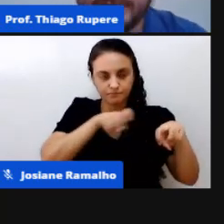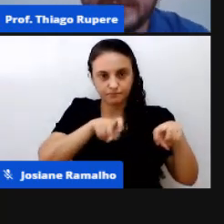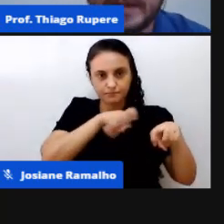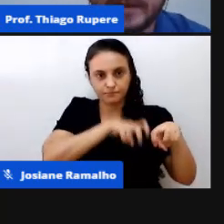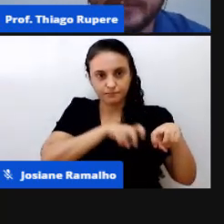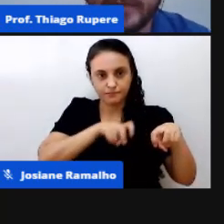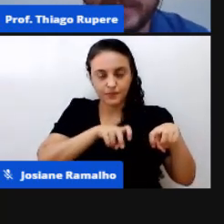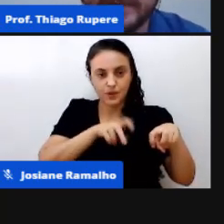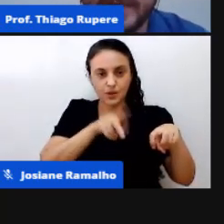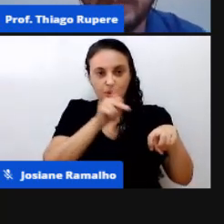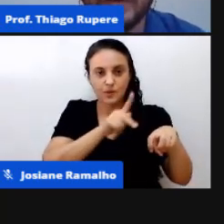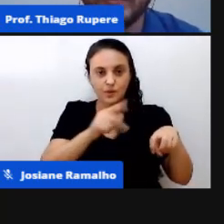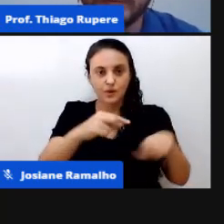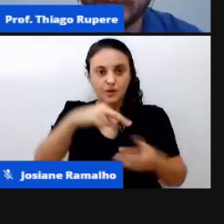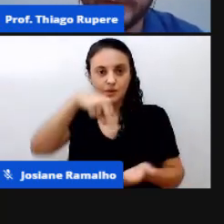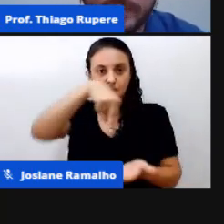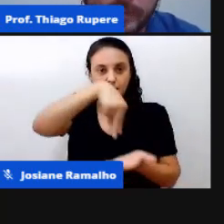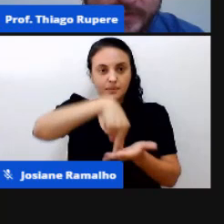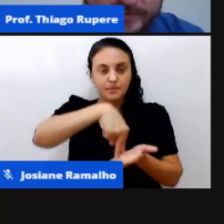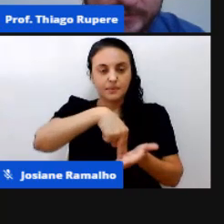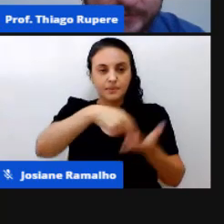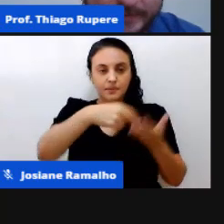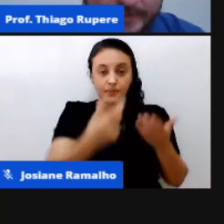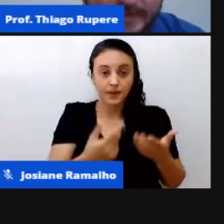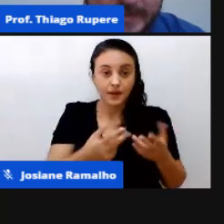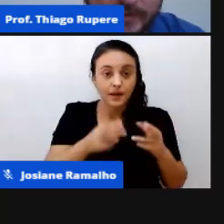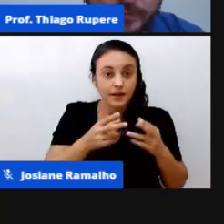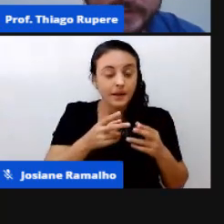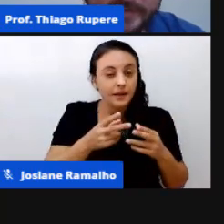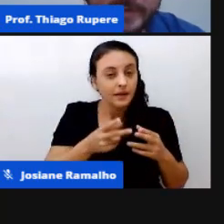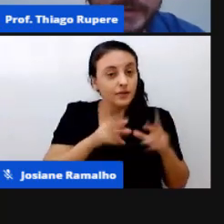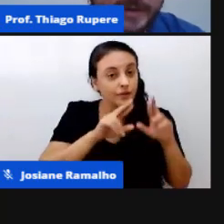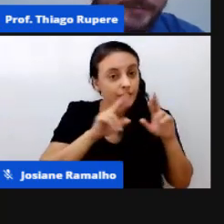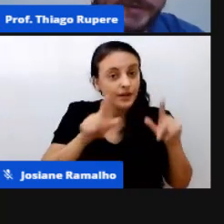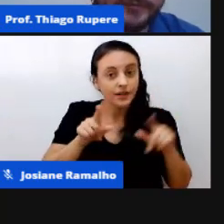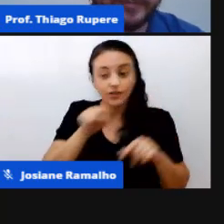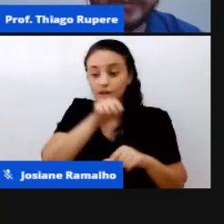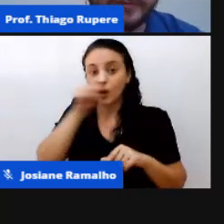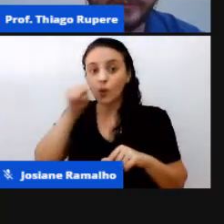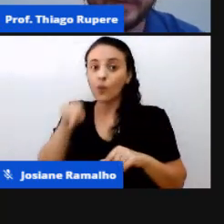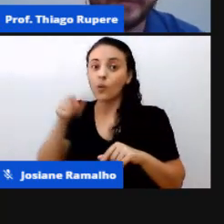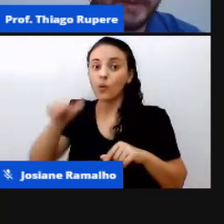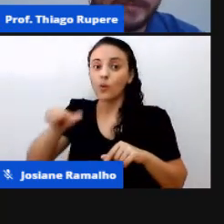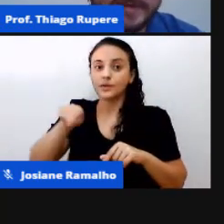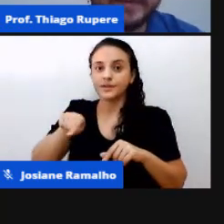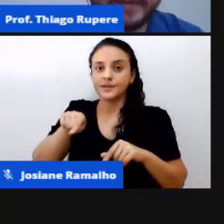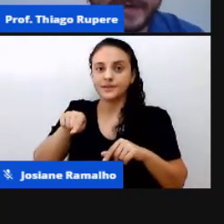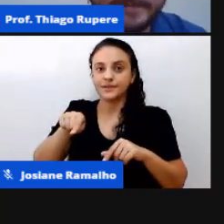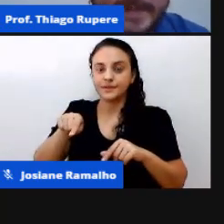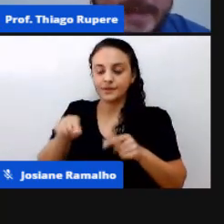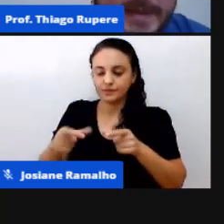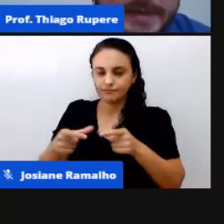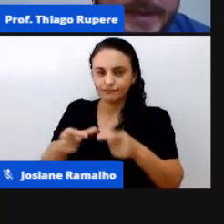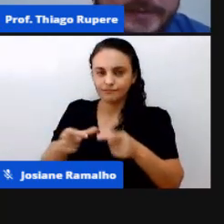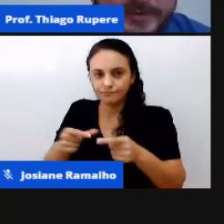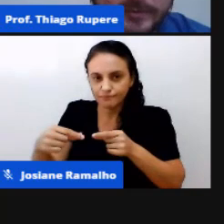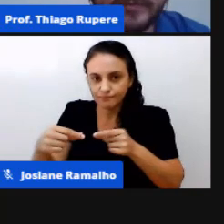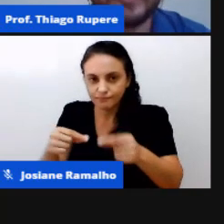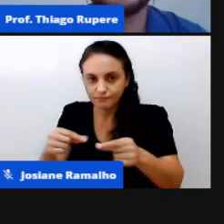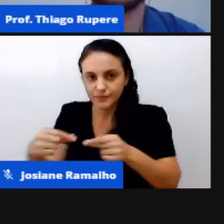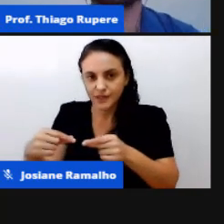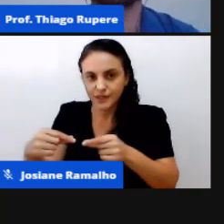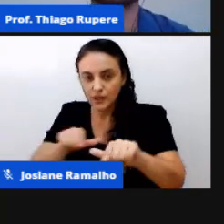segunda imagem, que você percebe uma construção coletiva. E uma das pressuposições, das premissas